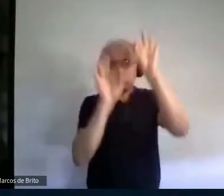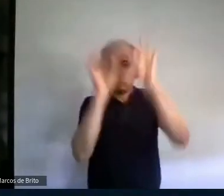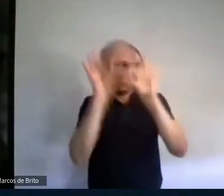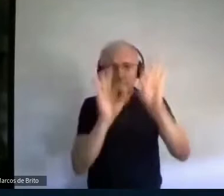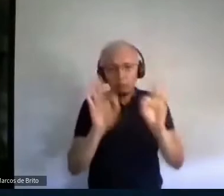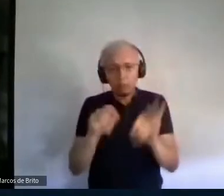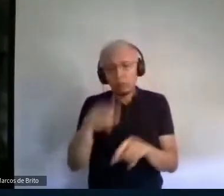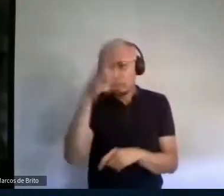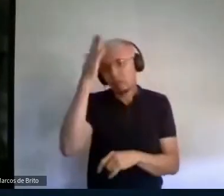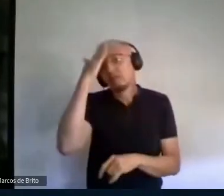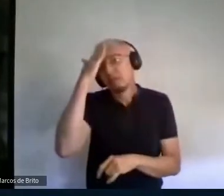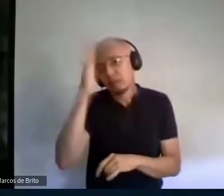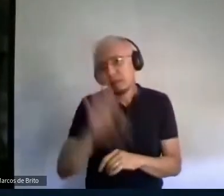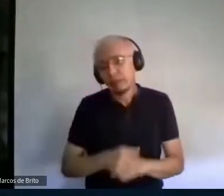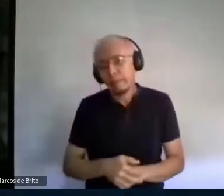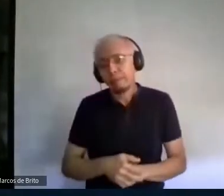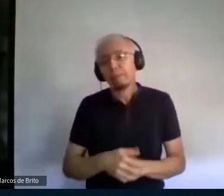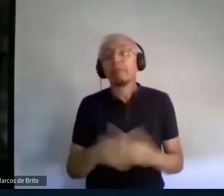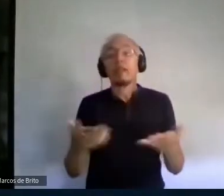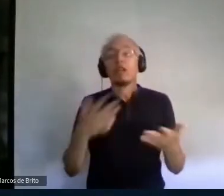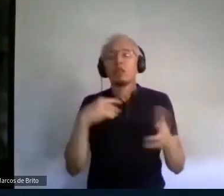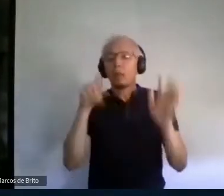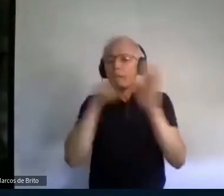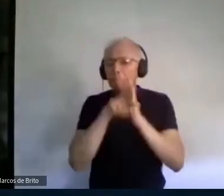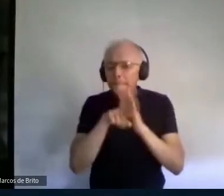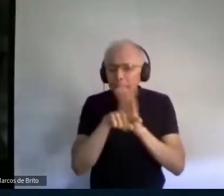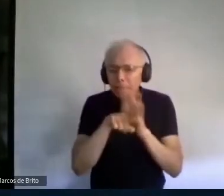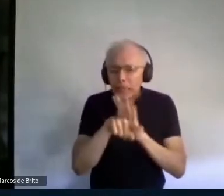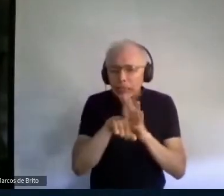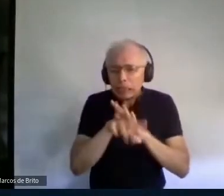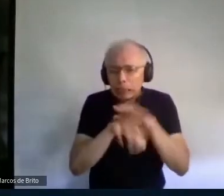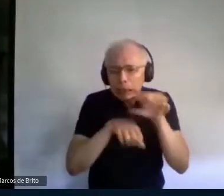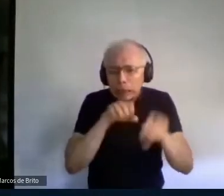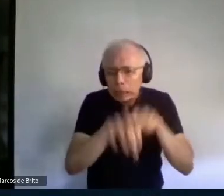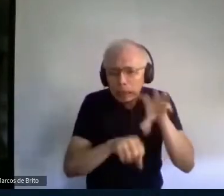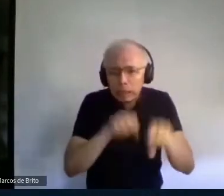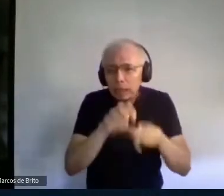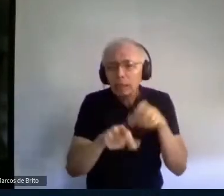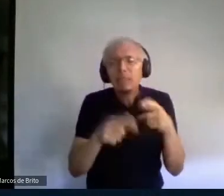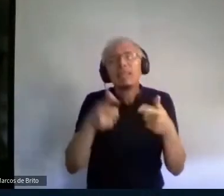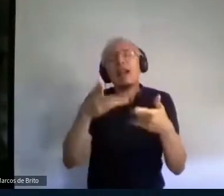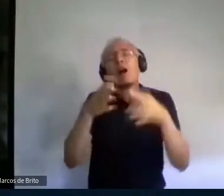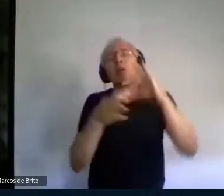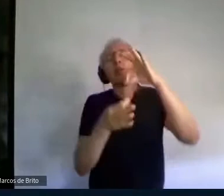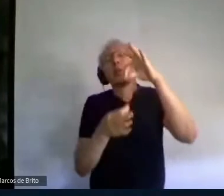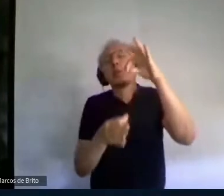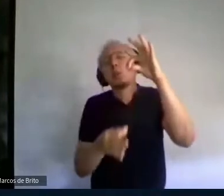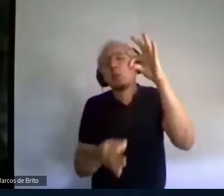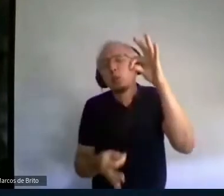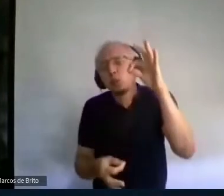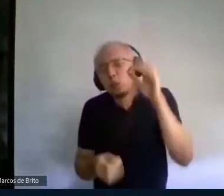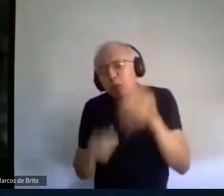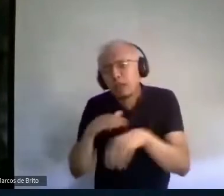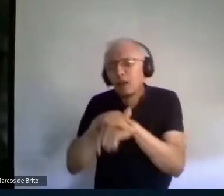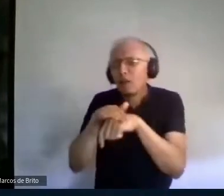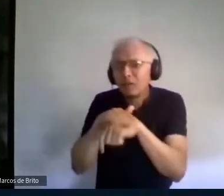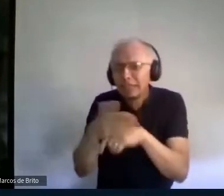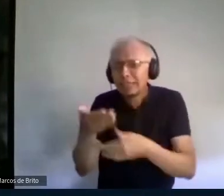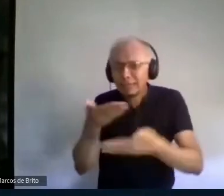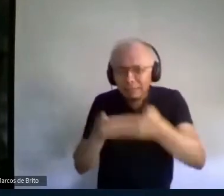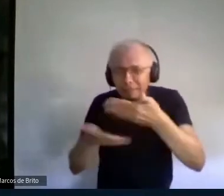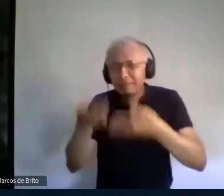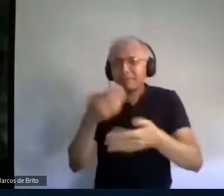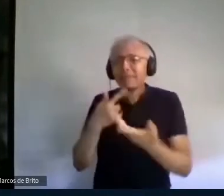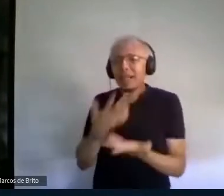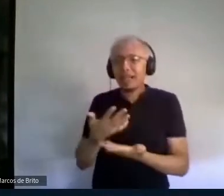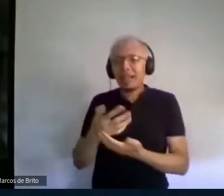delas. Aspectos da pesquisa em si, que foi algo que a gente falou muito na sua qualificação, né? A gente